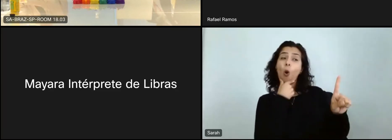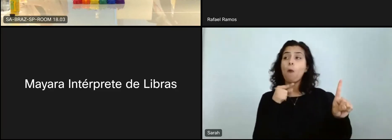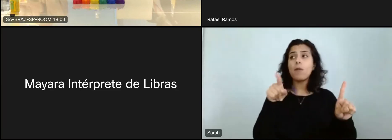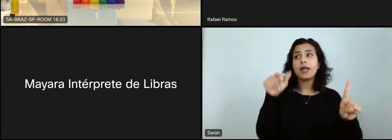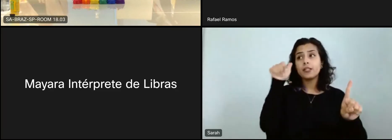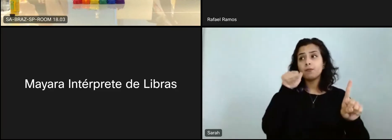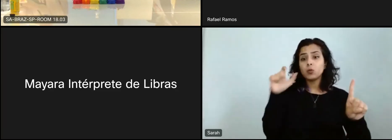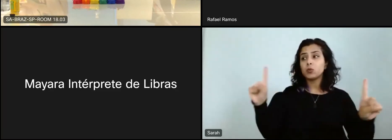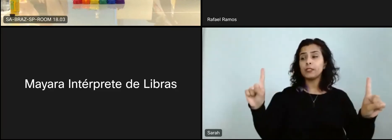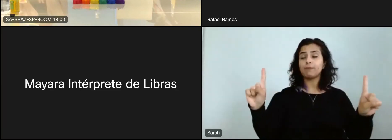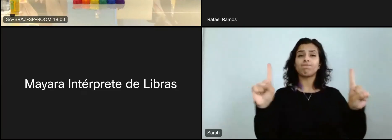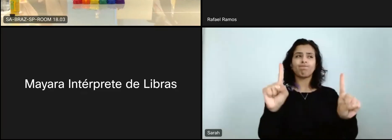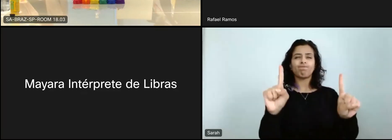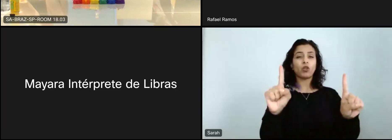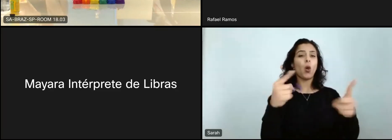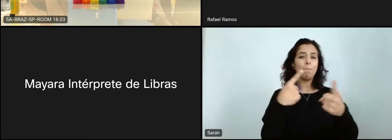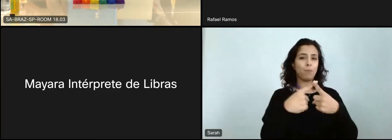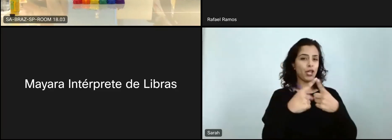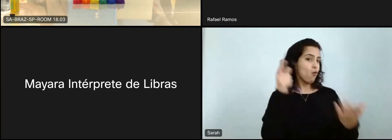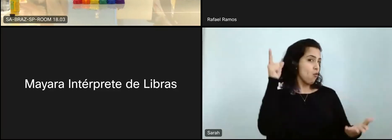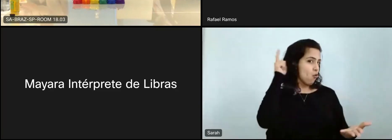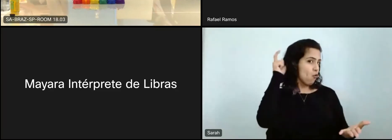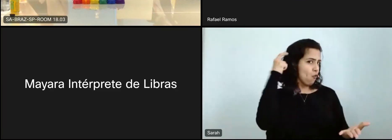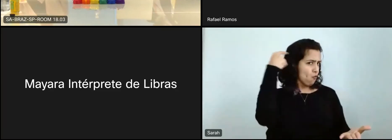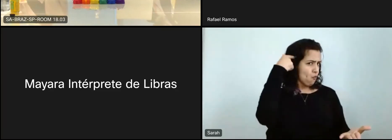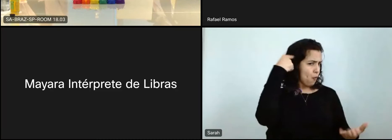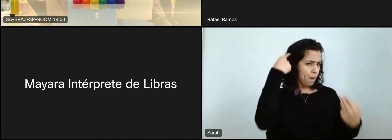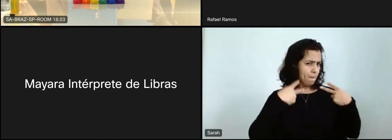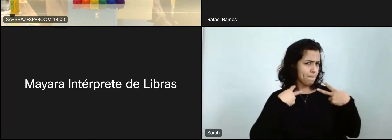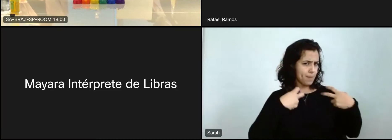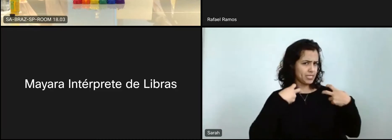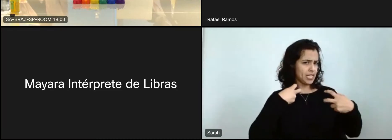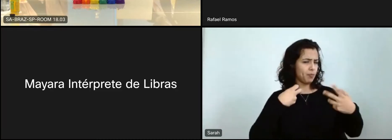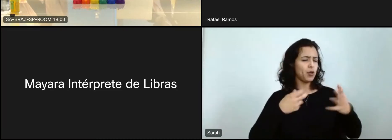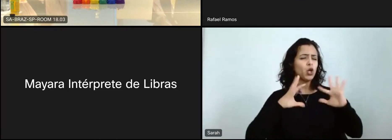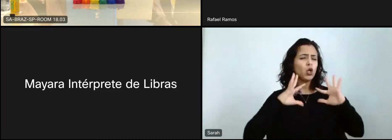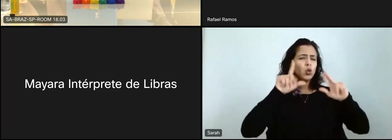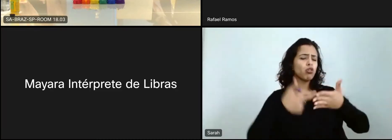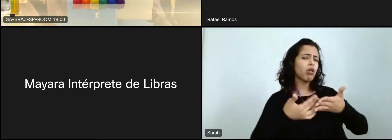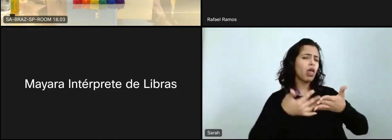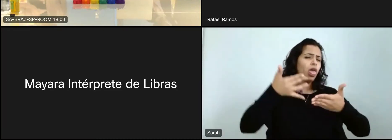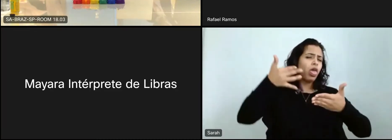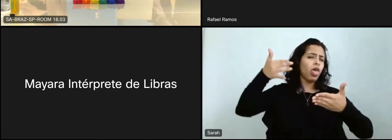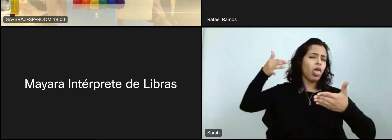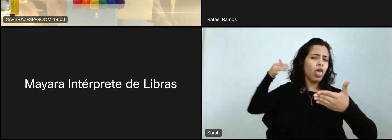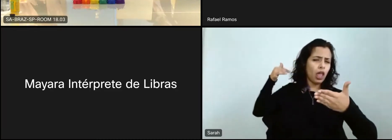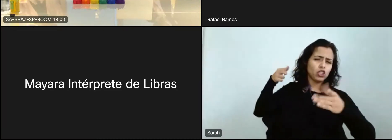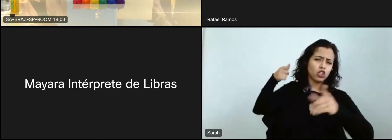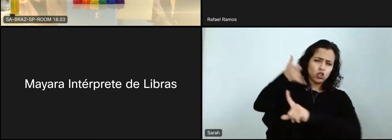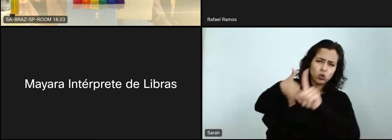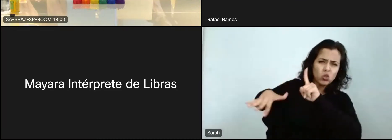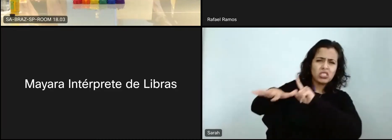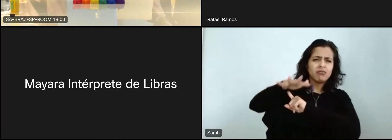Porque frente à minha história, à construção da minha personalidade e tudo que eu aprendi na minha vida, socialmente a mulher está num